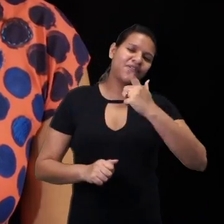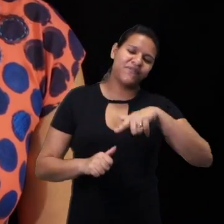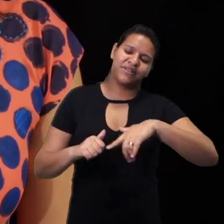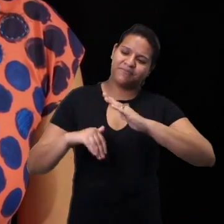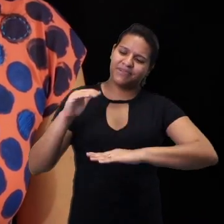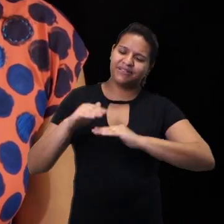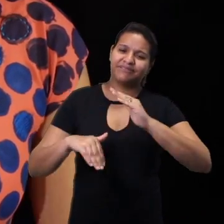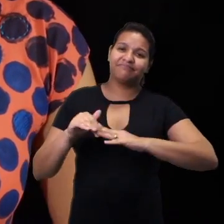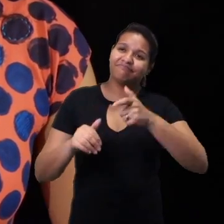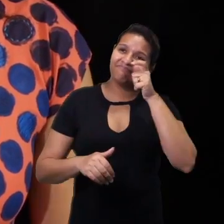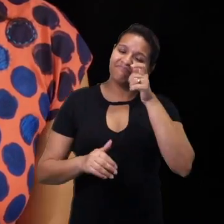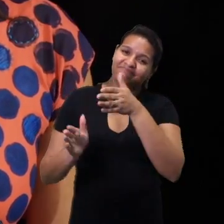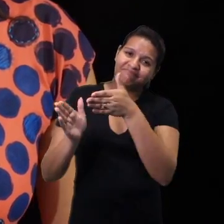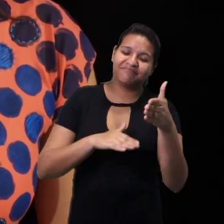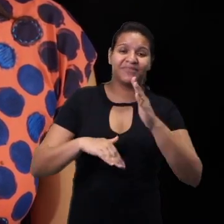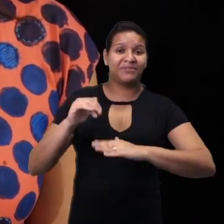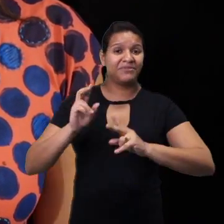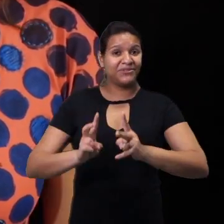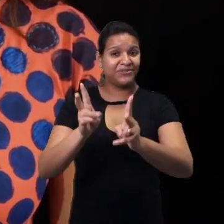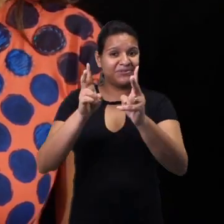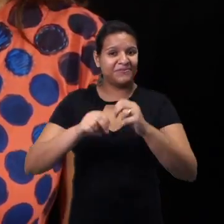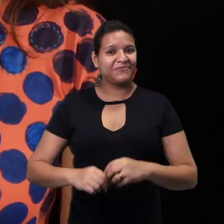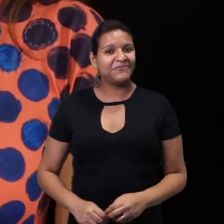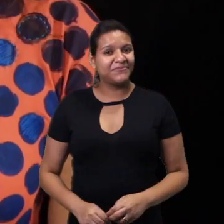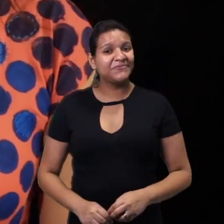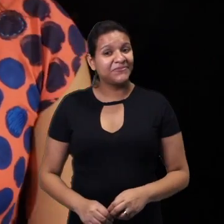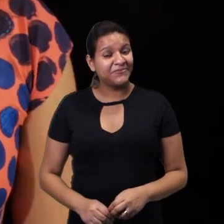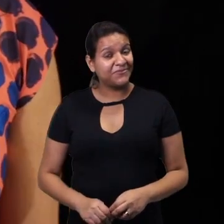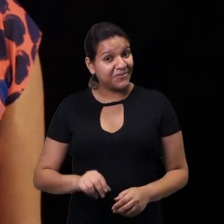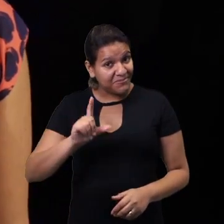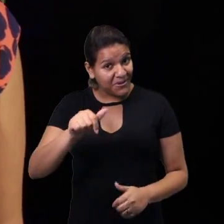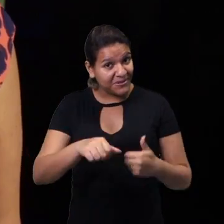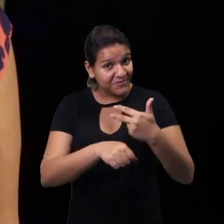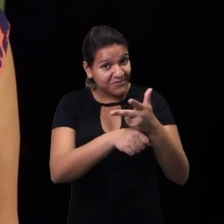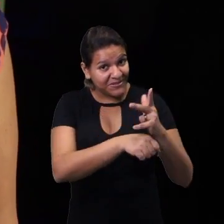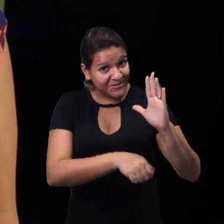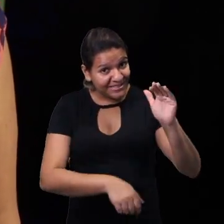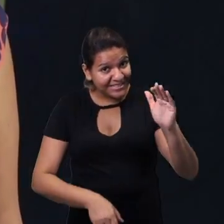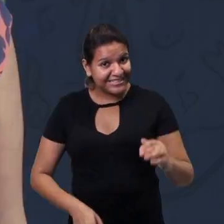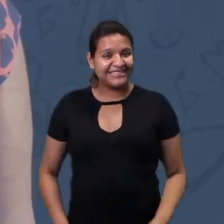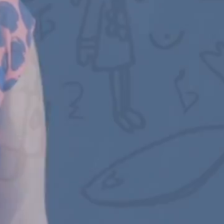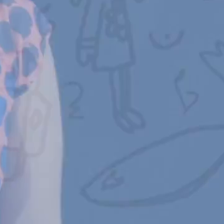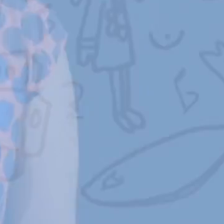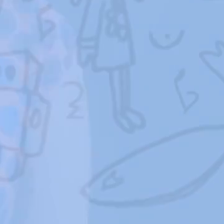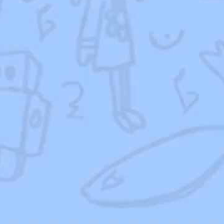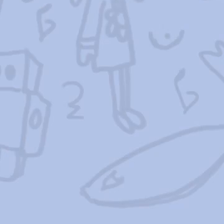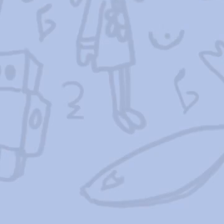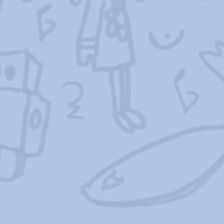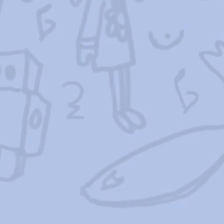atividades musicais para continuar praticando. Até o próximo vídeo!